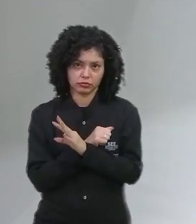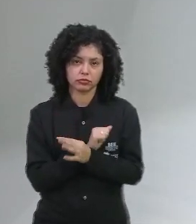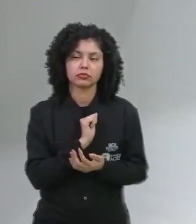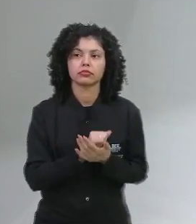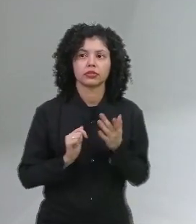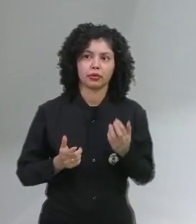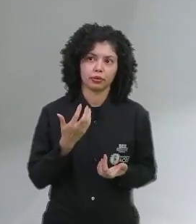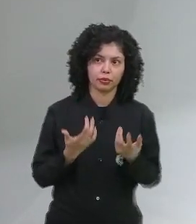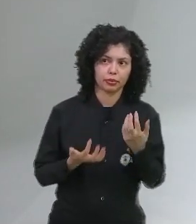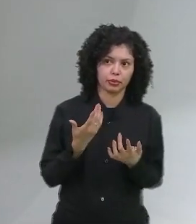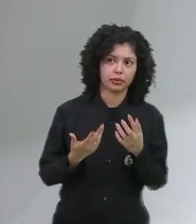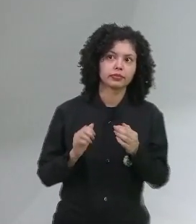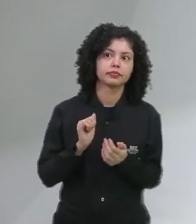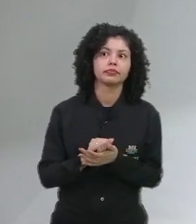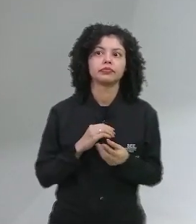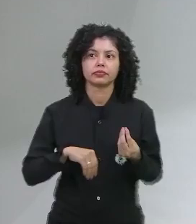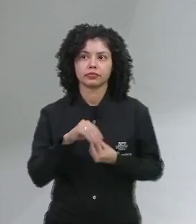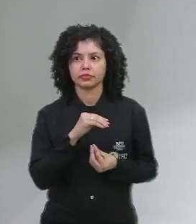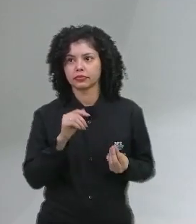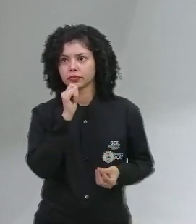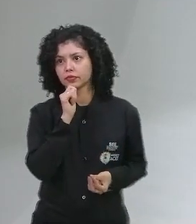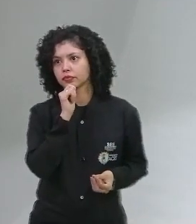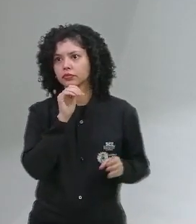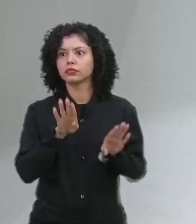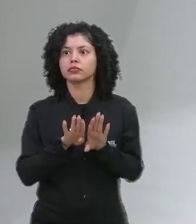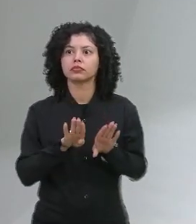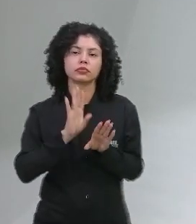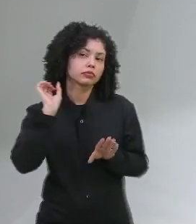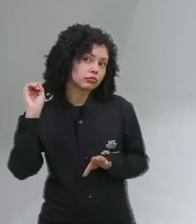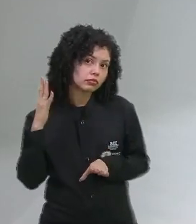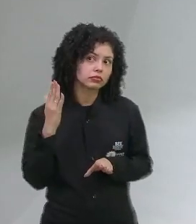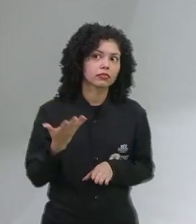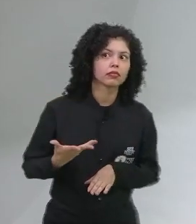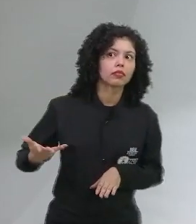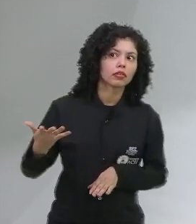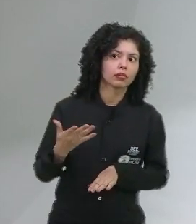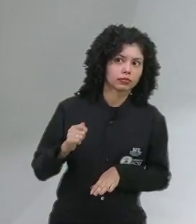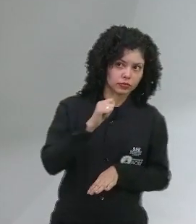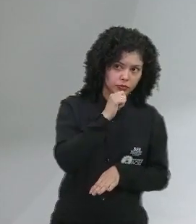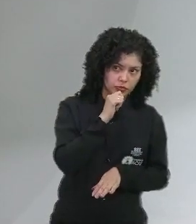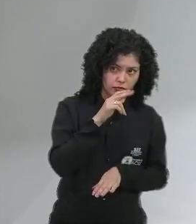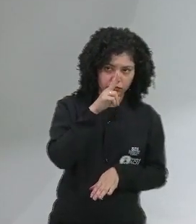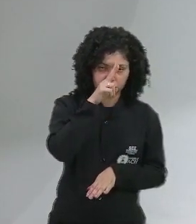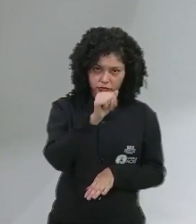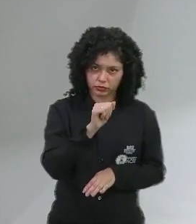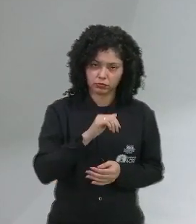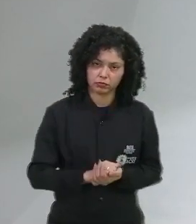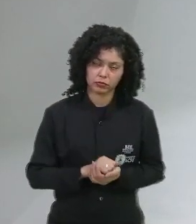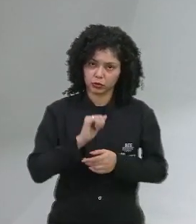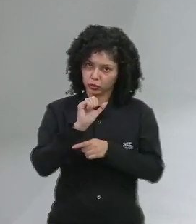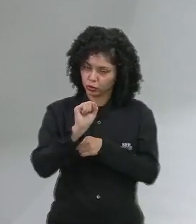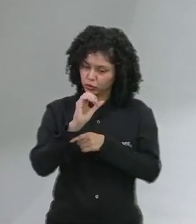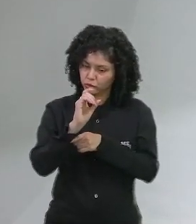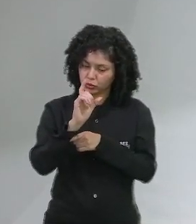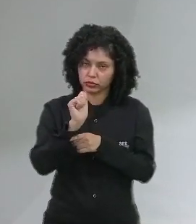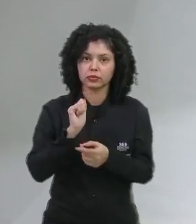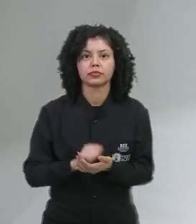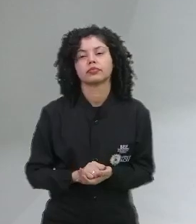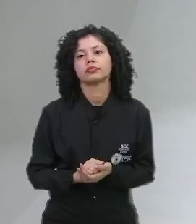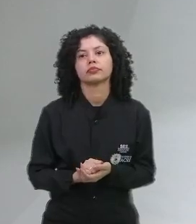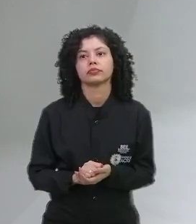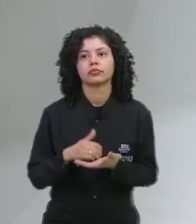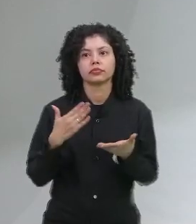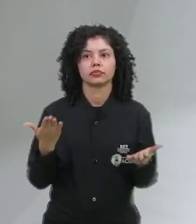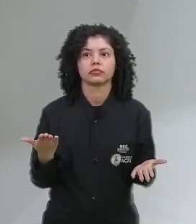foi queimado, e eu vou reagir, naquele caso, uma base forte. Normalmente a gente usa soda cáustica, né? Só que quimicamente